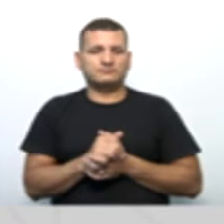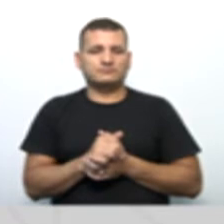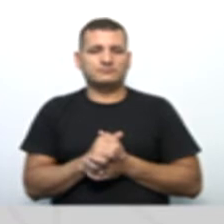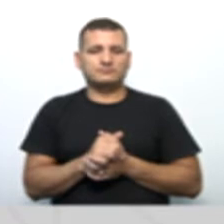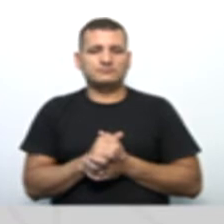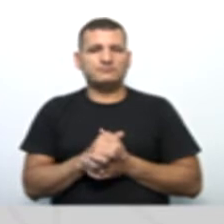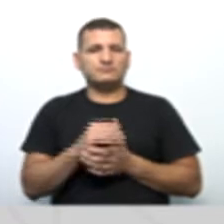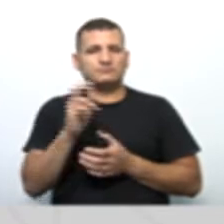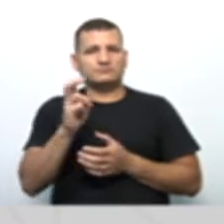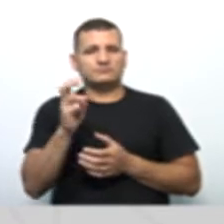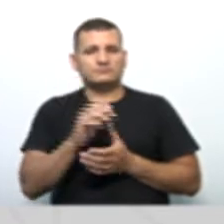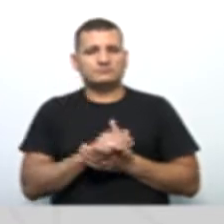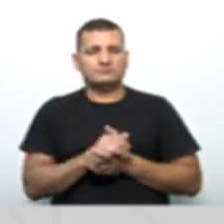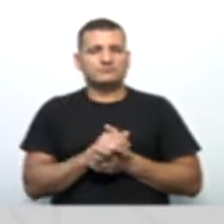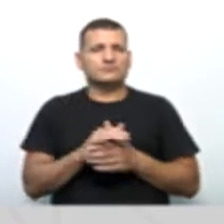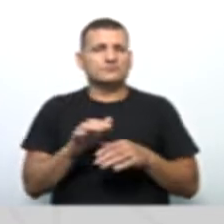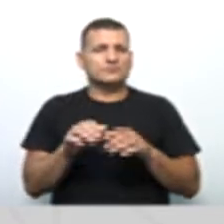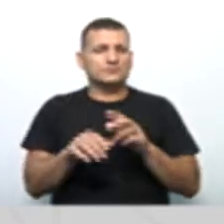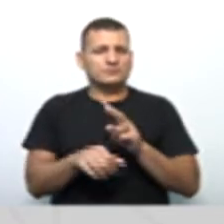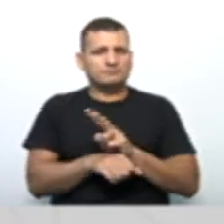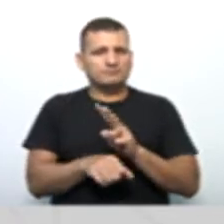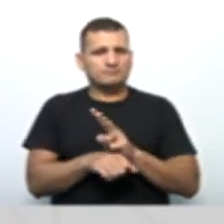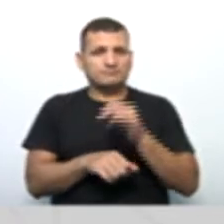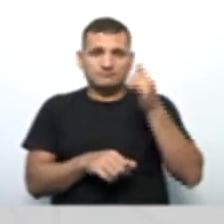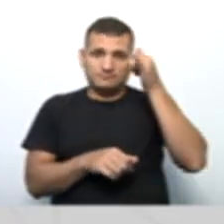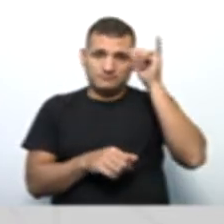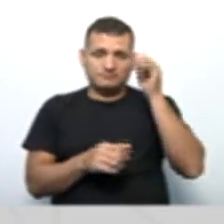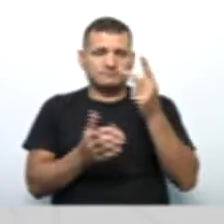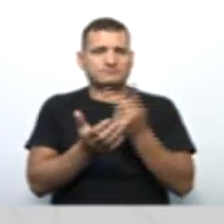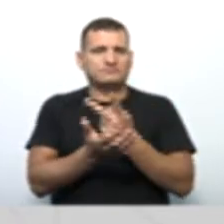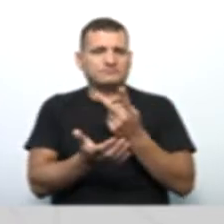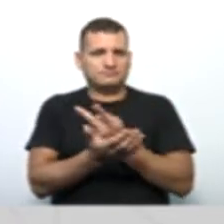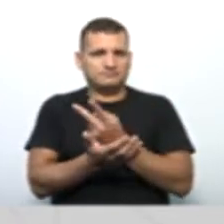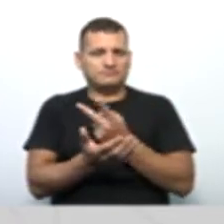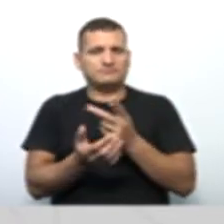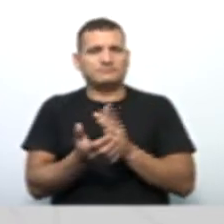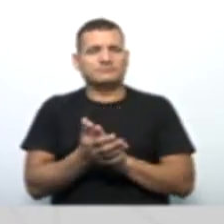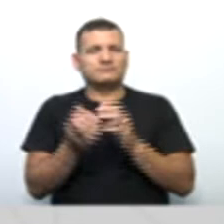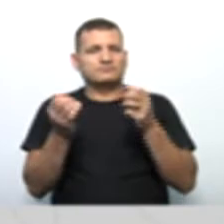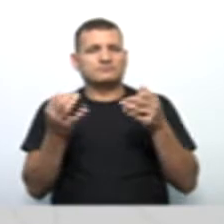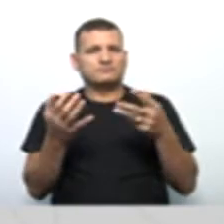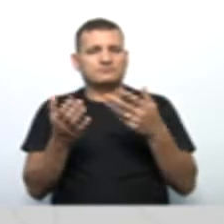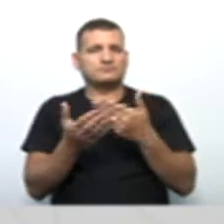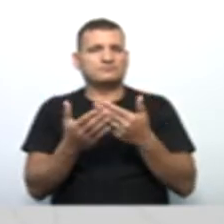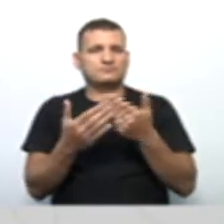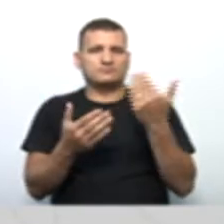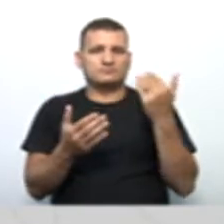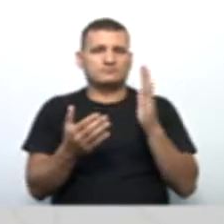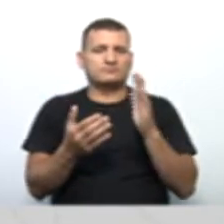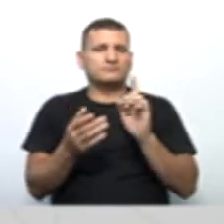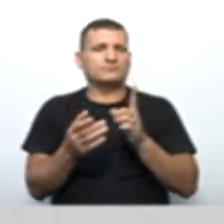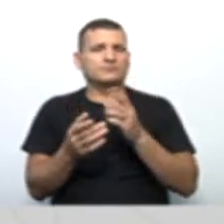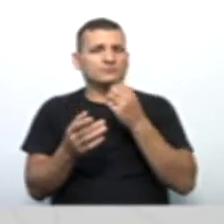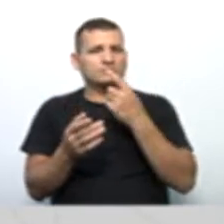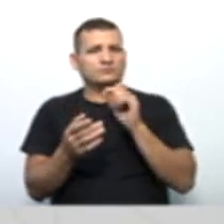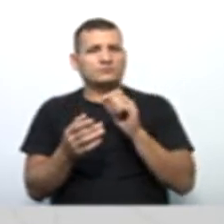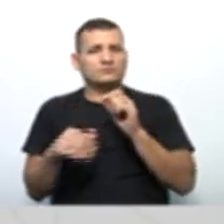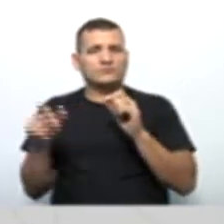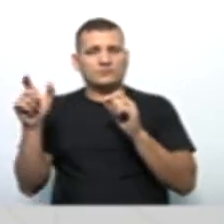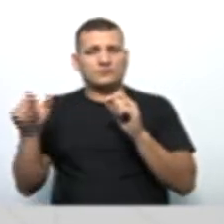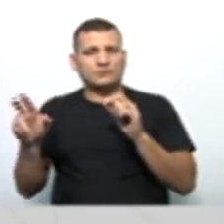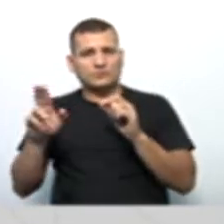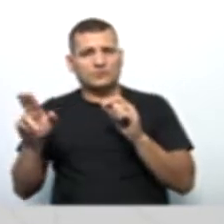prevenção de erros a gente falou bastante sobre isso também na nova passada então não é uma boa idéia deixar o seu usuário errar sem explicar